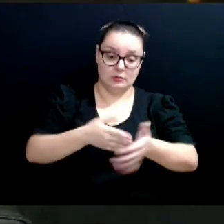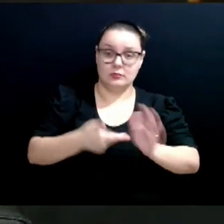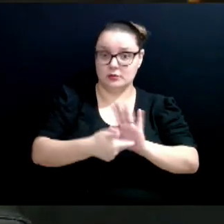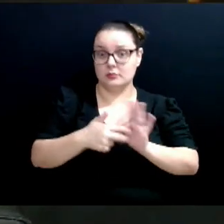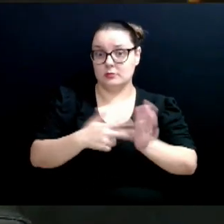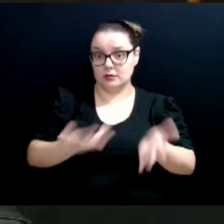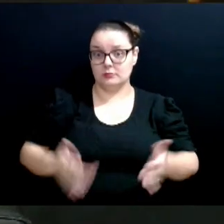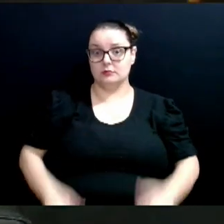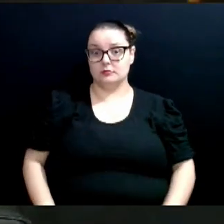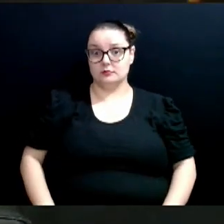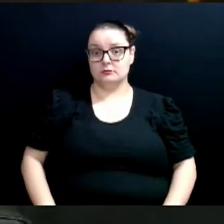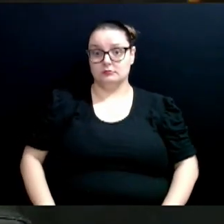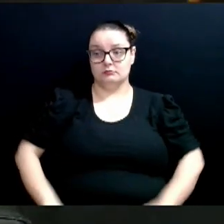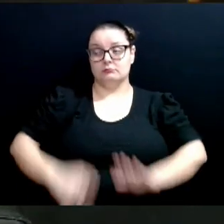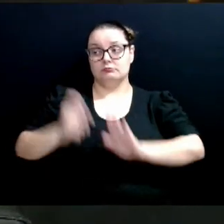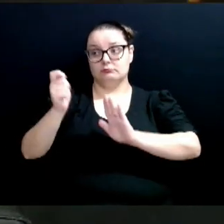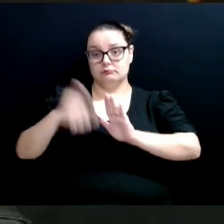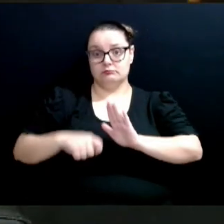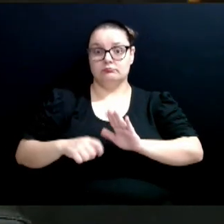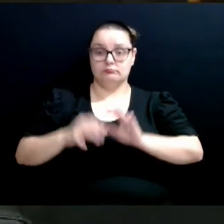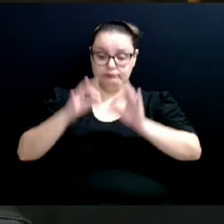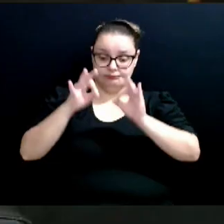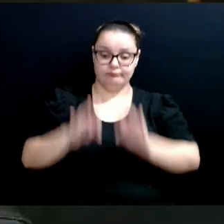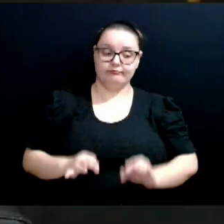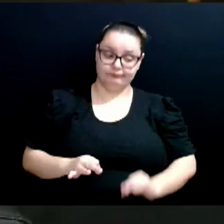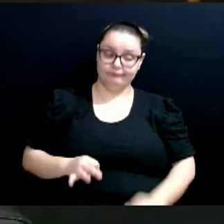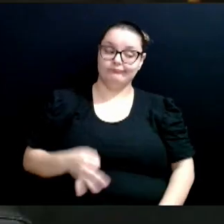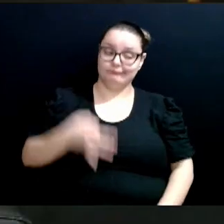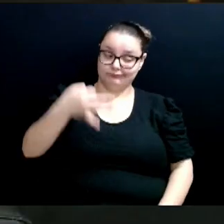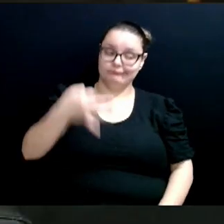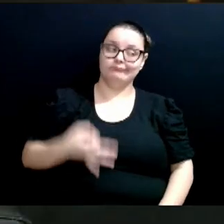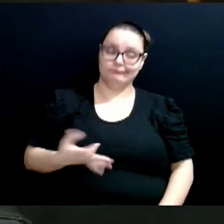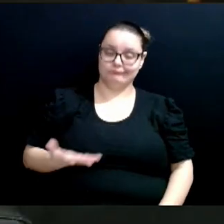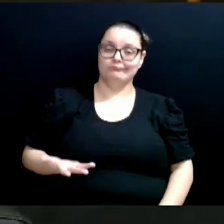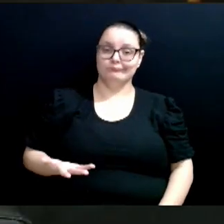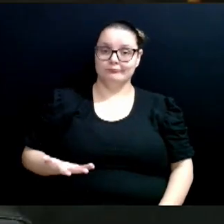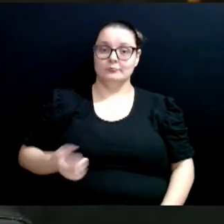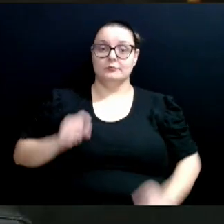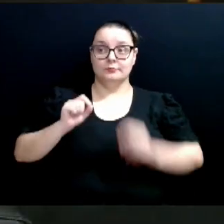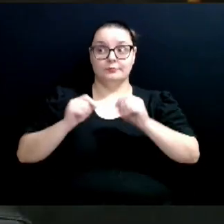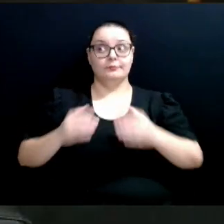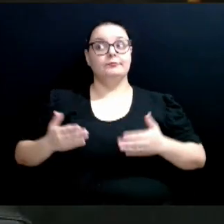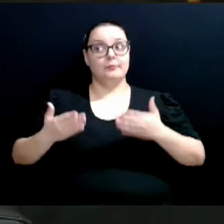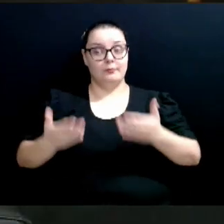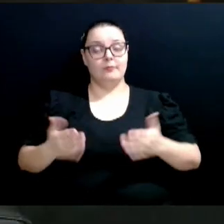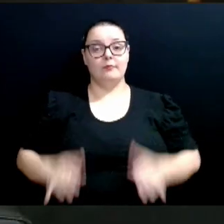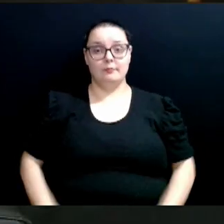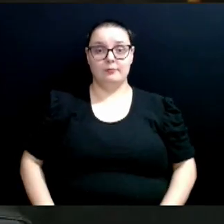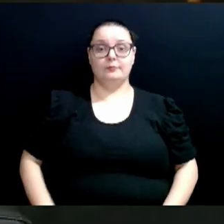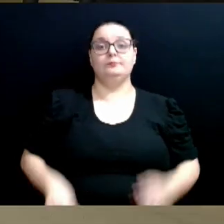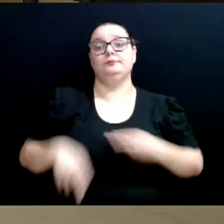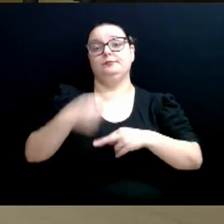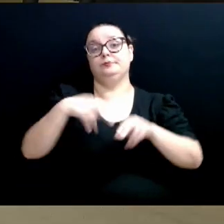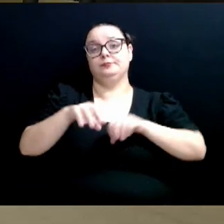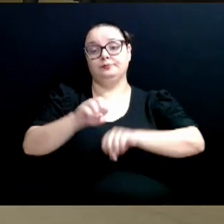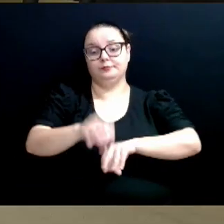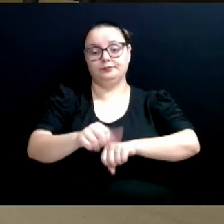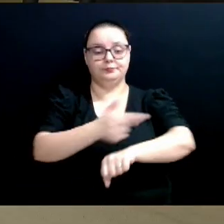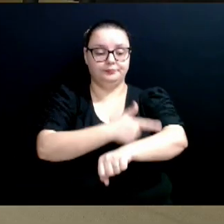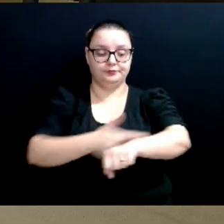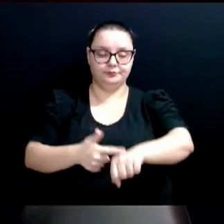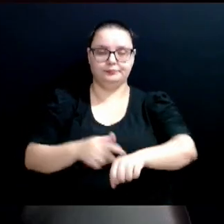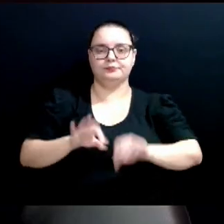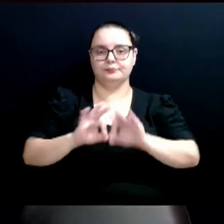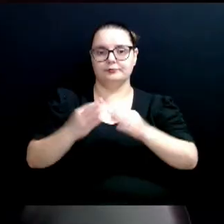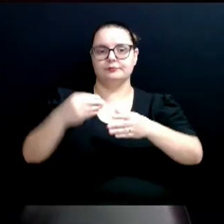isso com destreza e com assertividade. Então, o que você traz aí na questão da educação no ambiente familiar? Eu digo